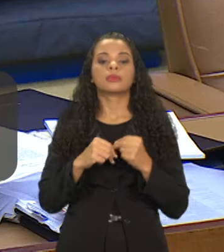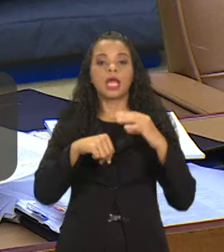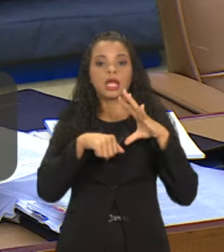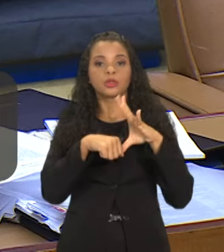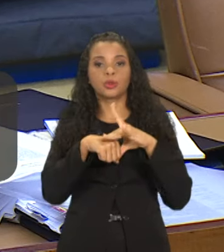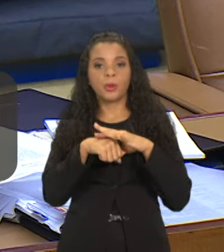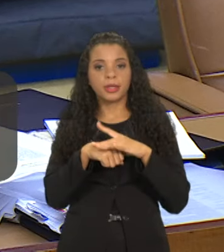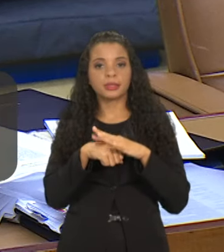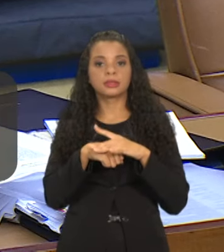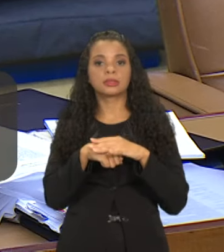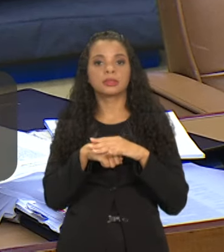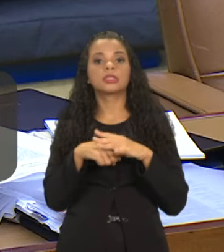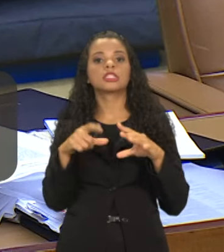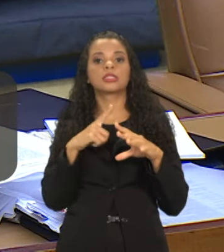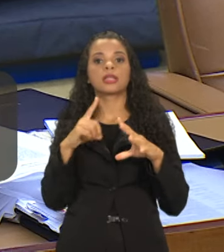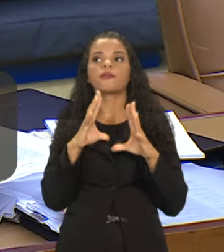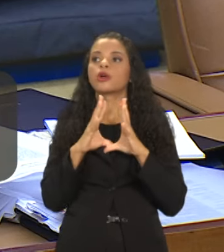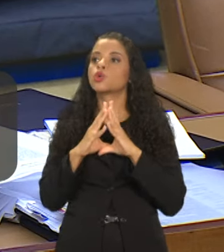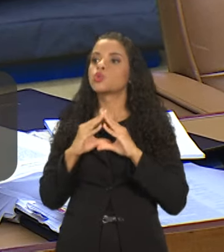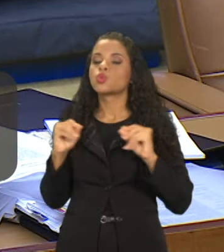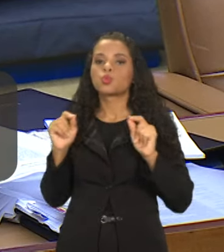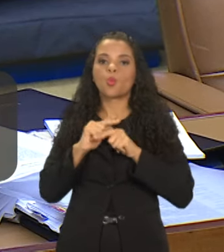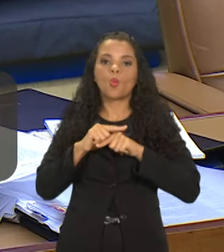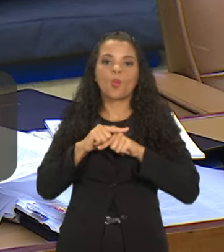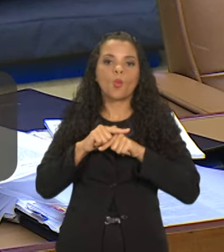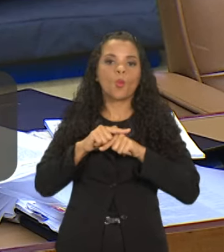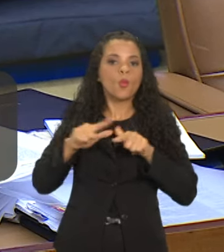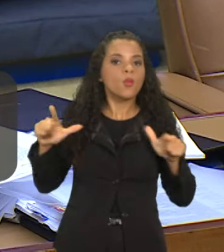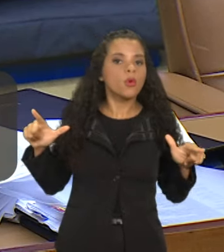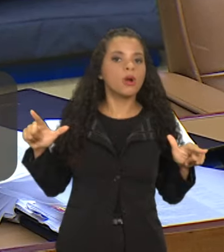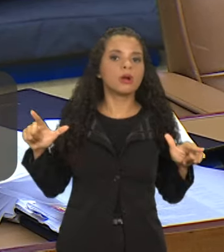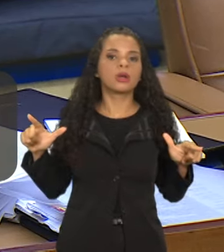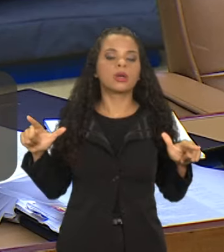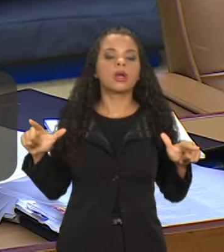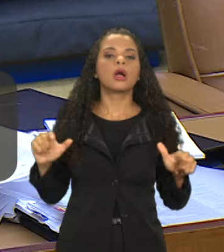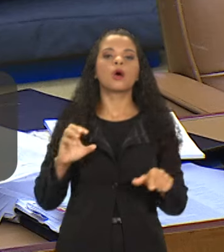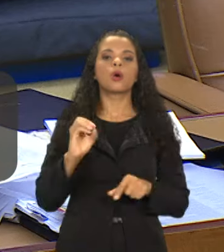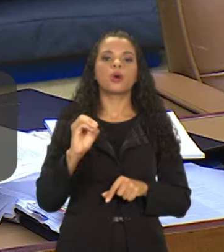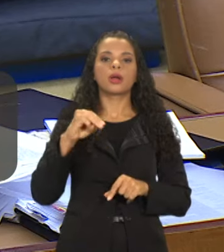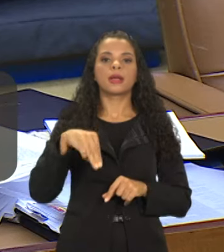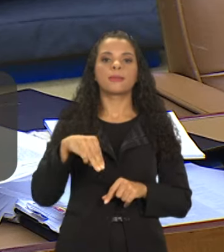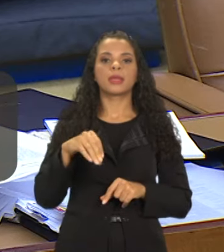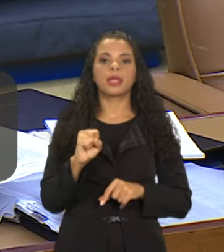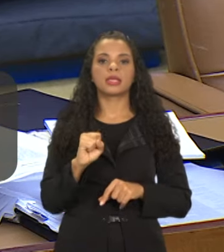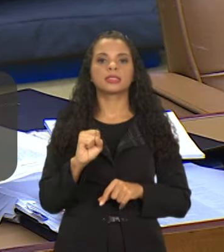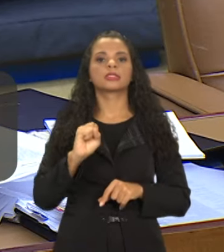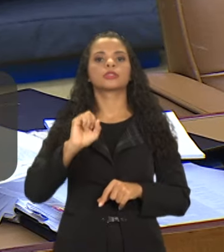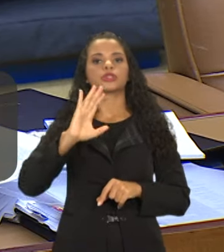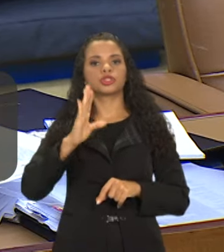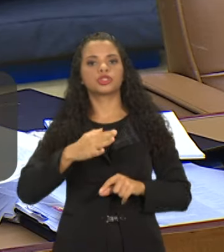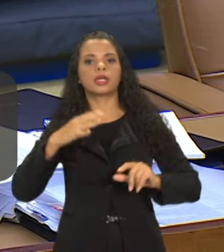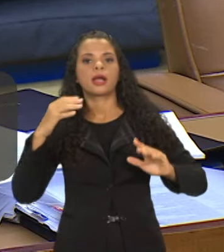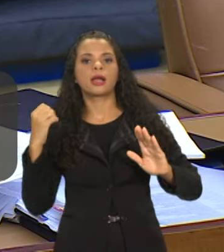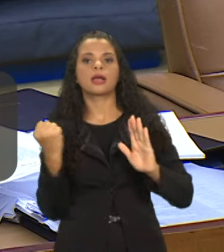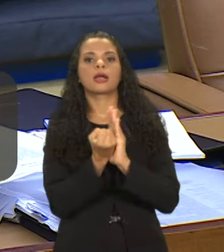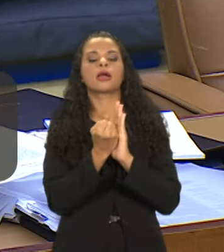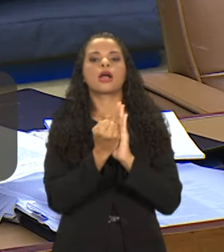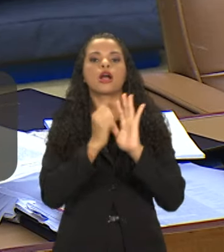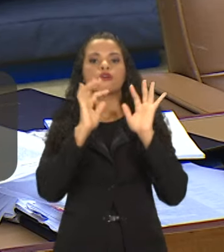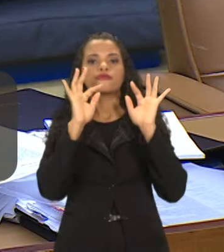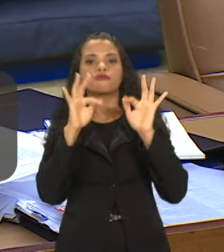do Brasil, a OMS já tinha dado o selo de fim dessa doença no